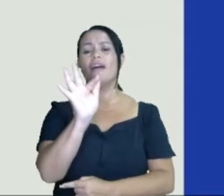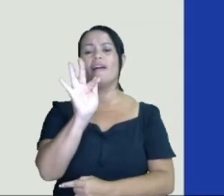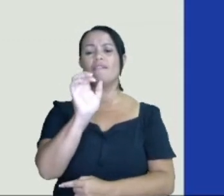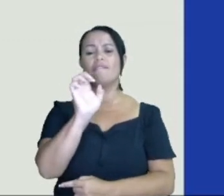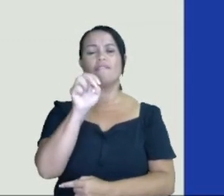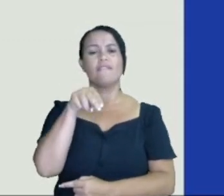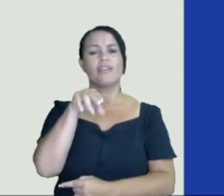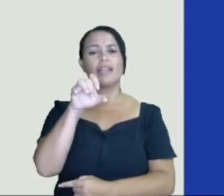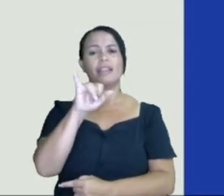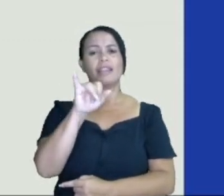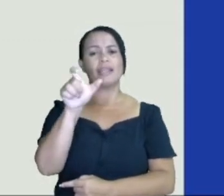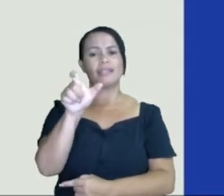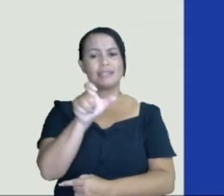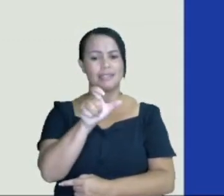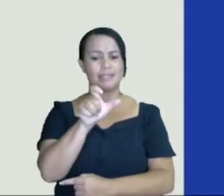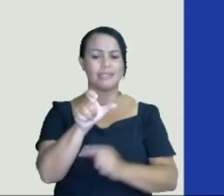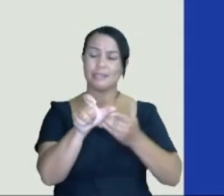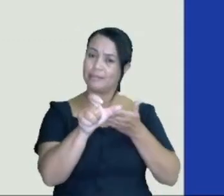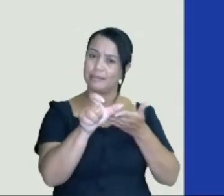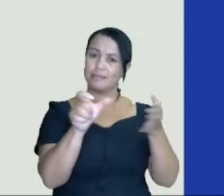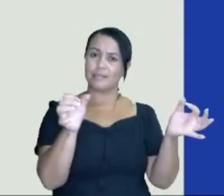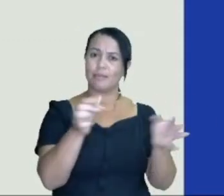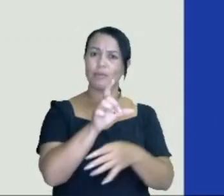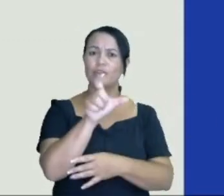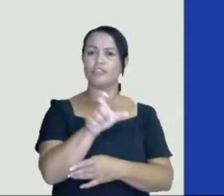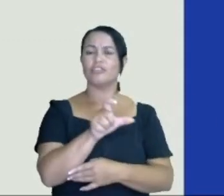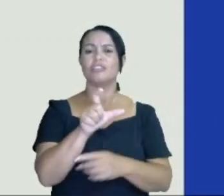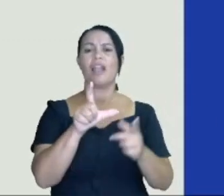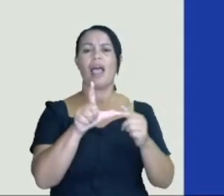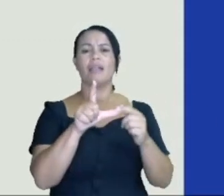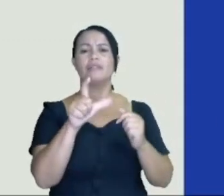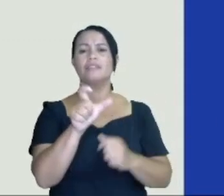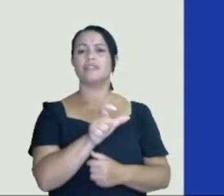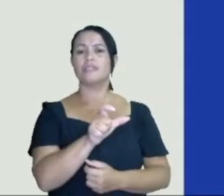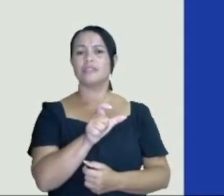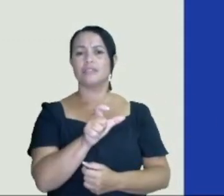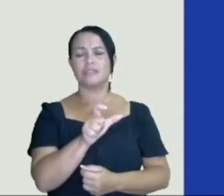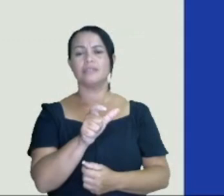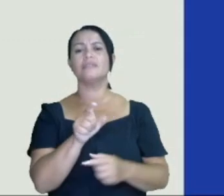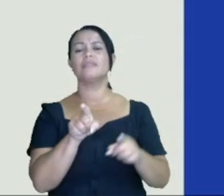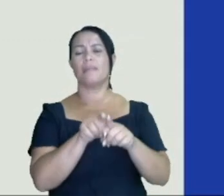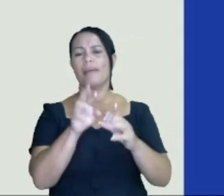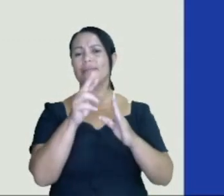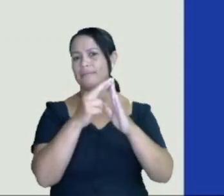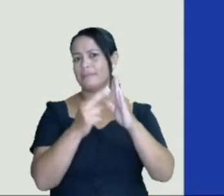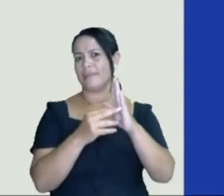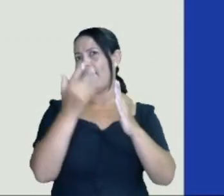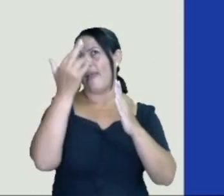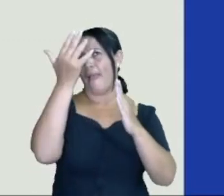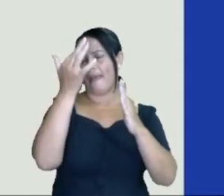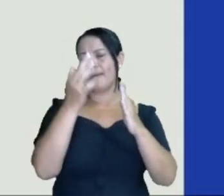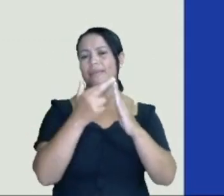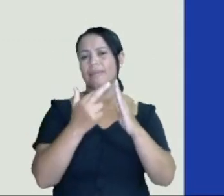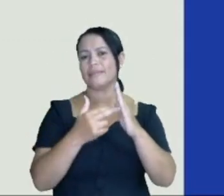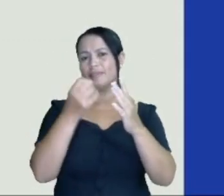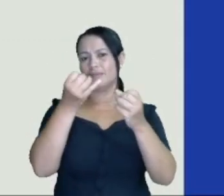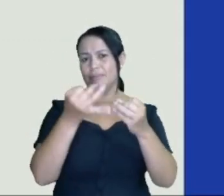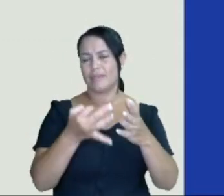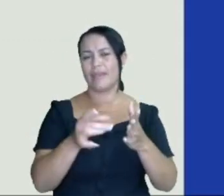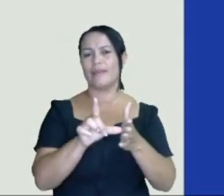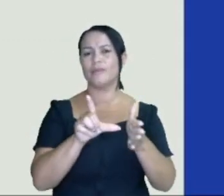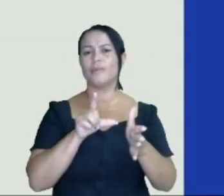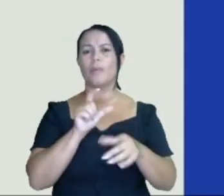Vamos lá? Fênix termina em X. Está dentro daquelas